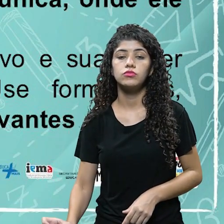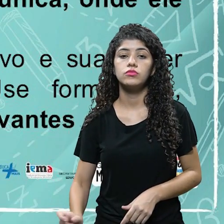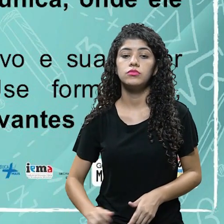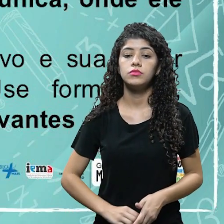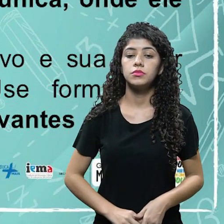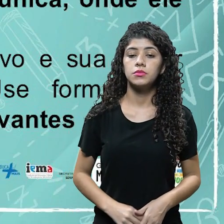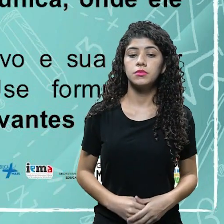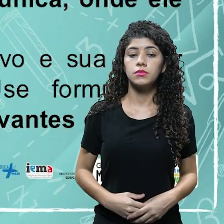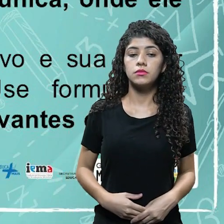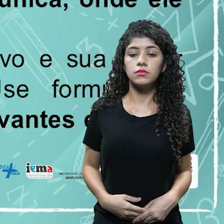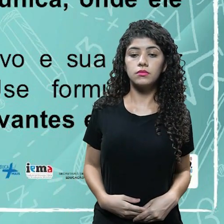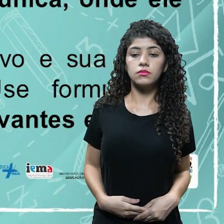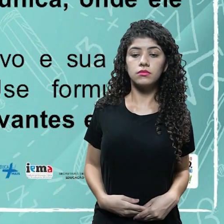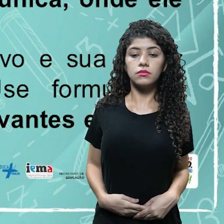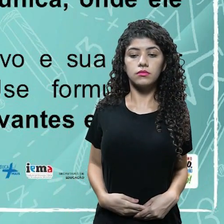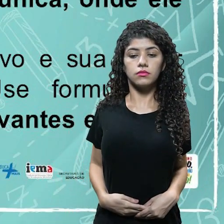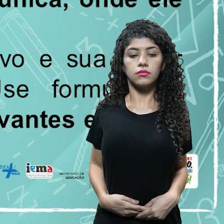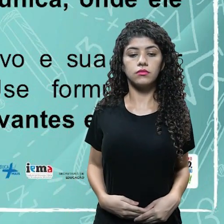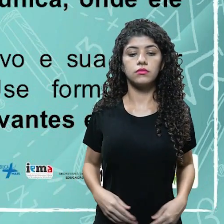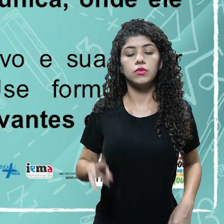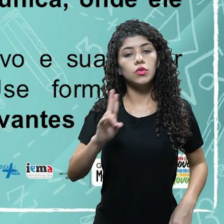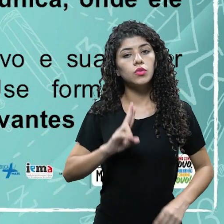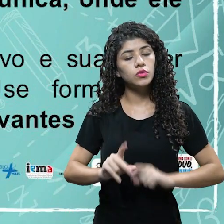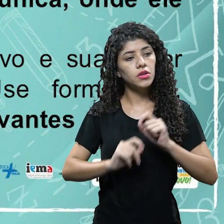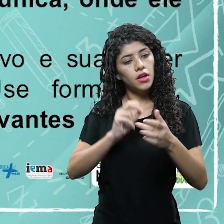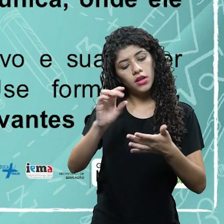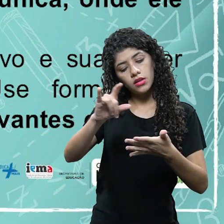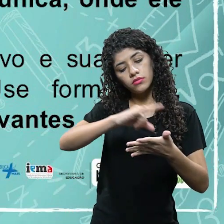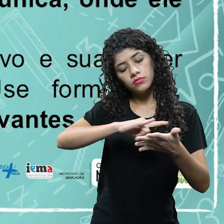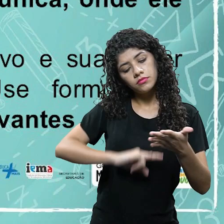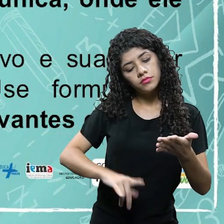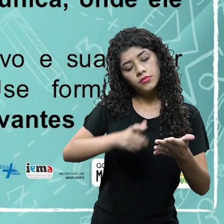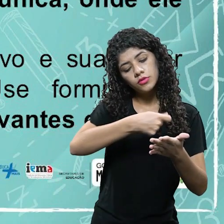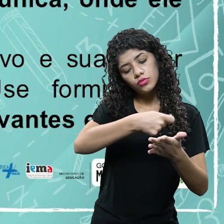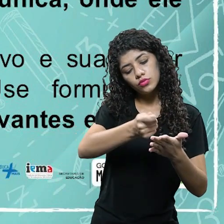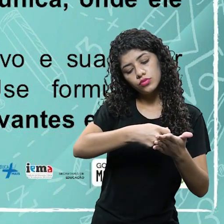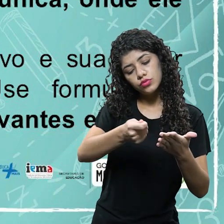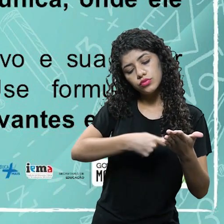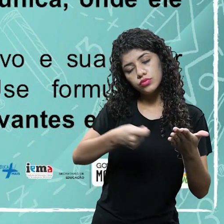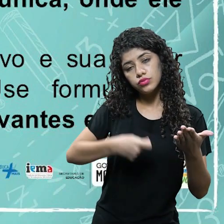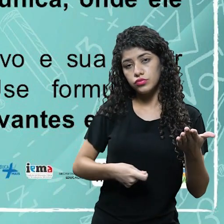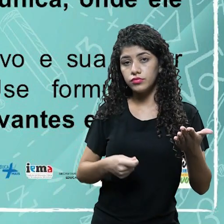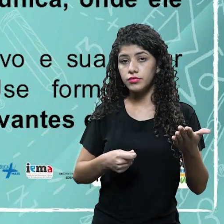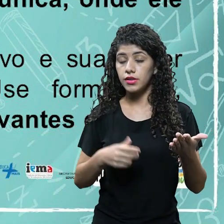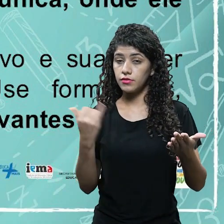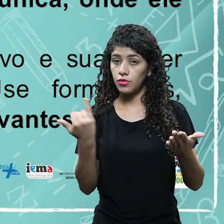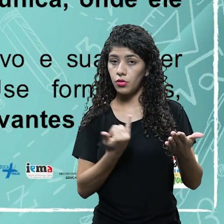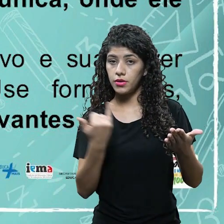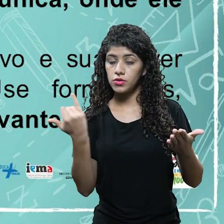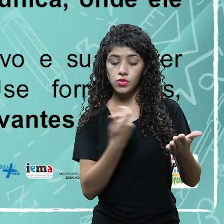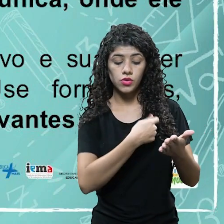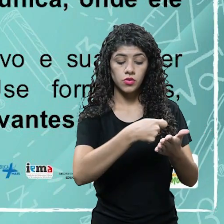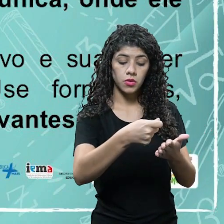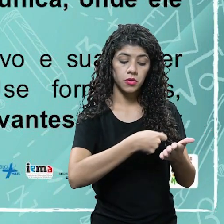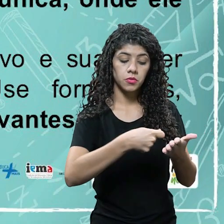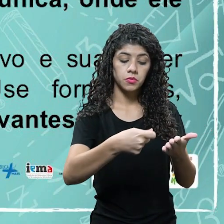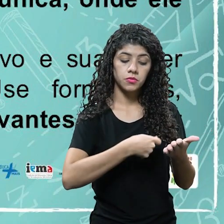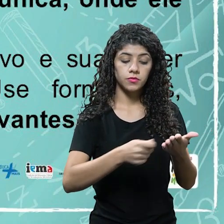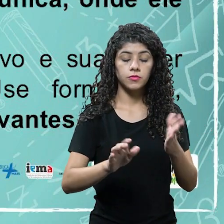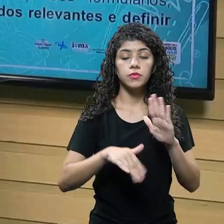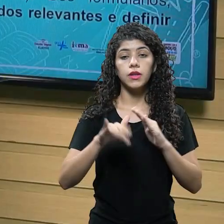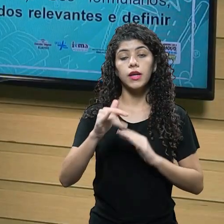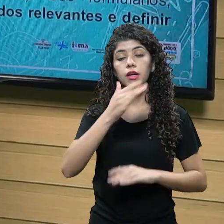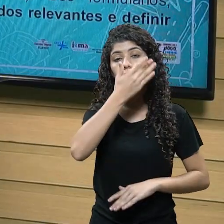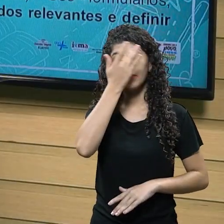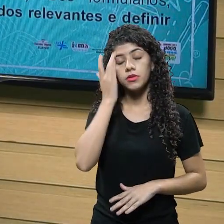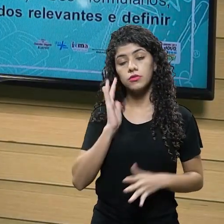já explicar isso, tá? Use formulários, questionários, pop-ups, tá? Para coletar dados relevantes e definir quem é a sua audiência. Então vamos